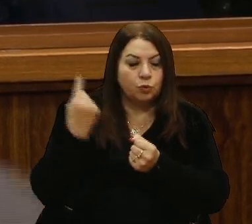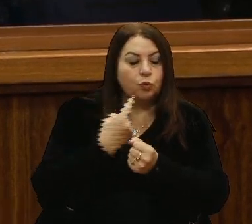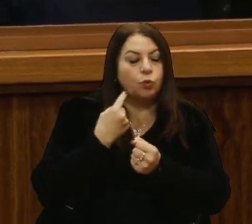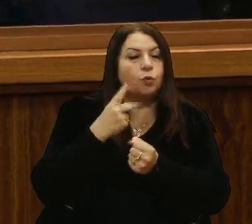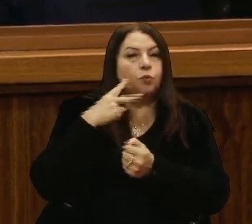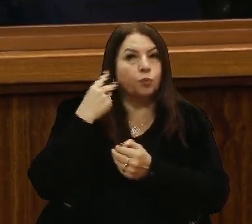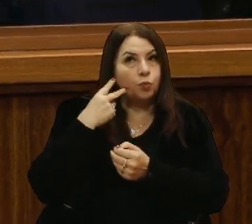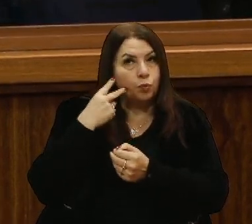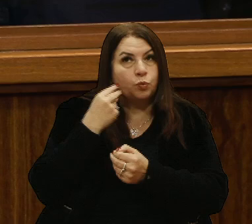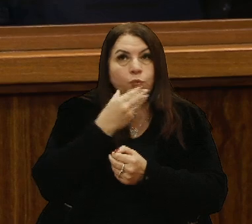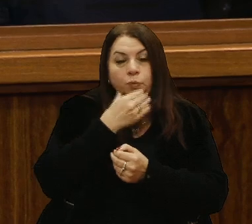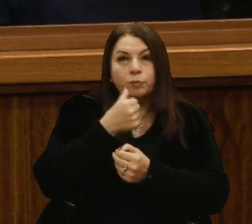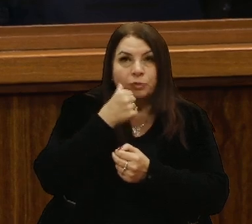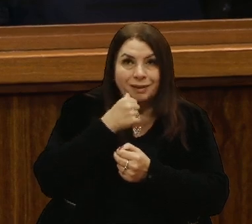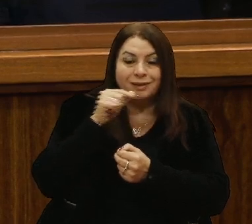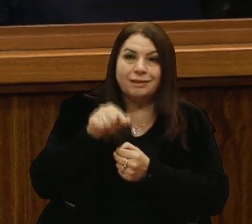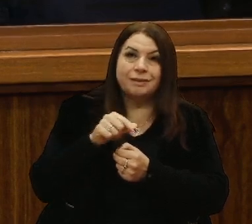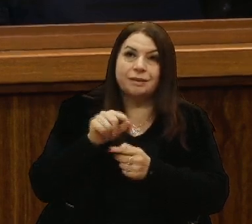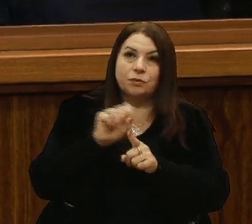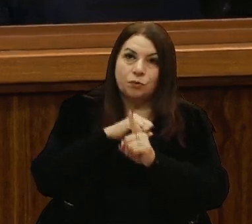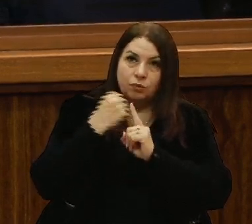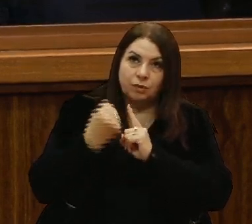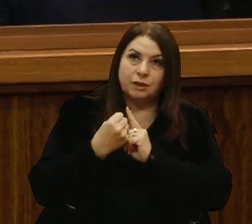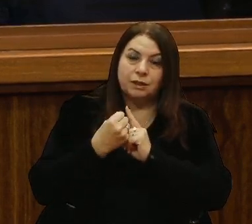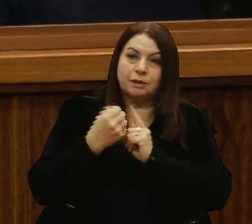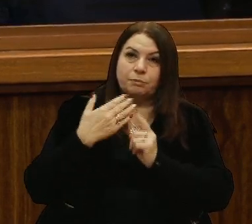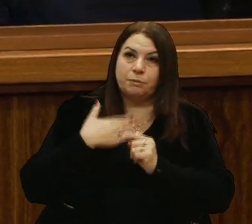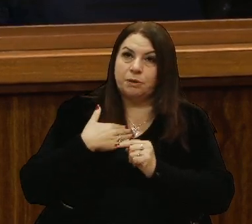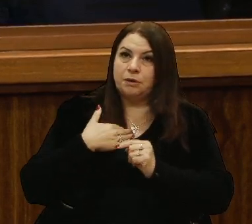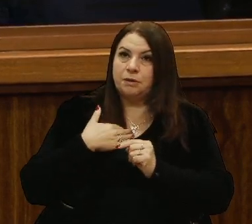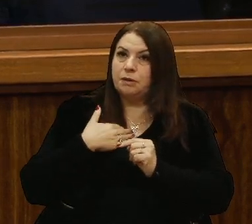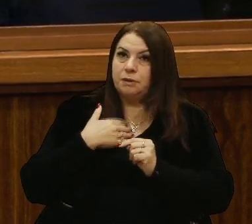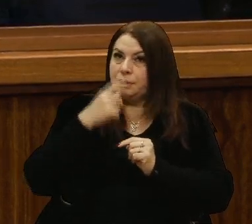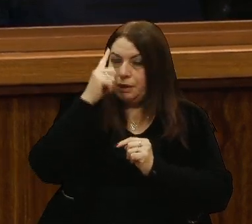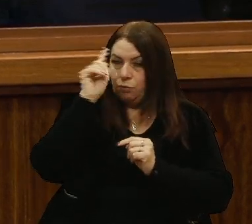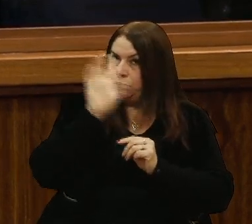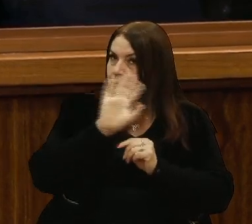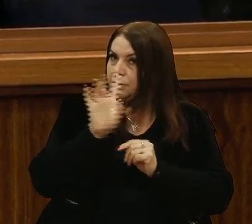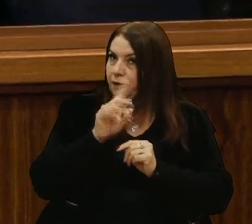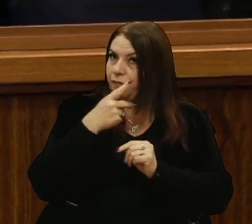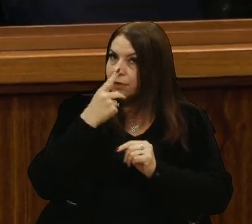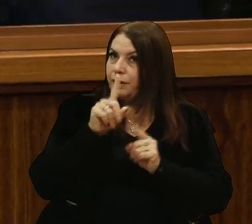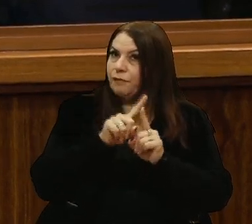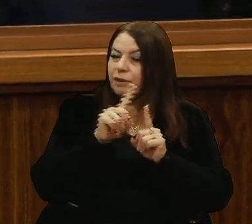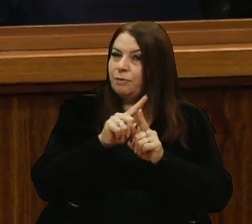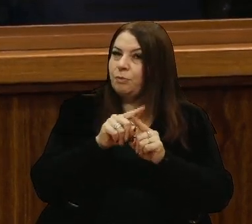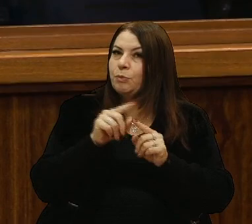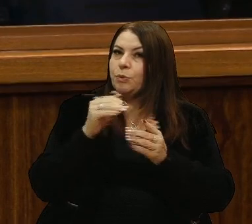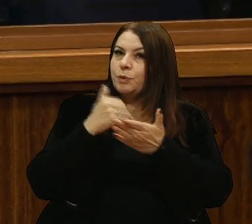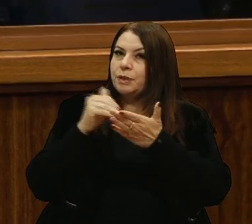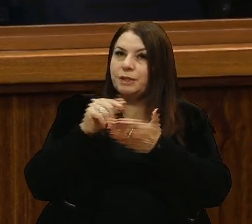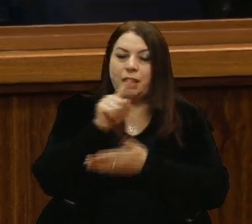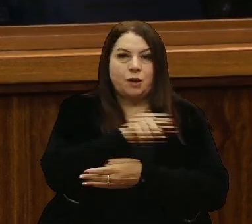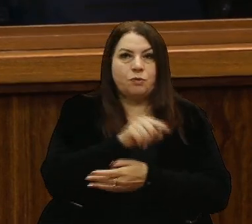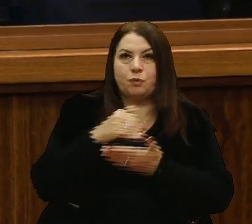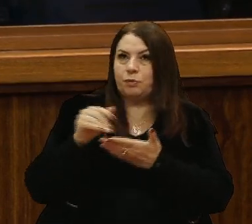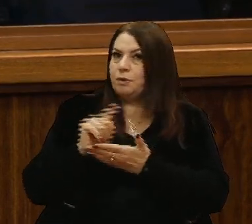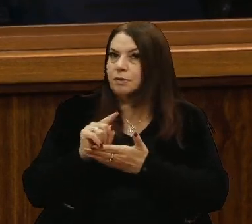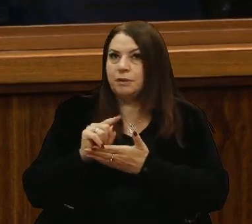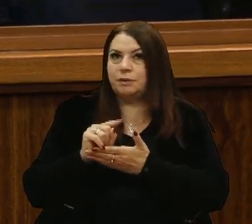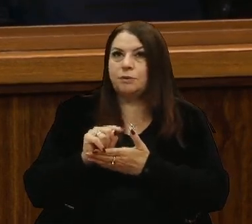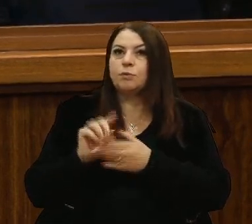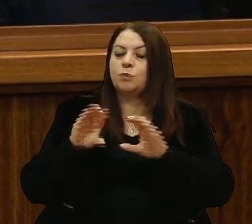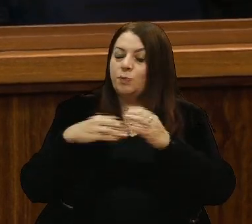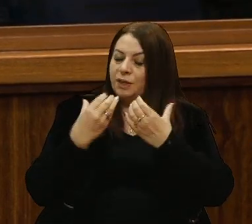enquanto vereadores e vereadoras, enquanto sociedade, que para mim ninguém tira da cabeça, não foi por causa de um secretário ou de outro, foi por causa